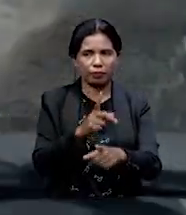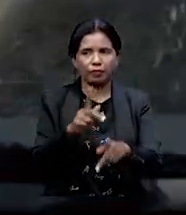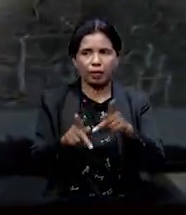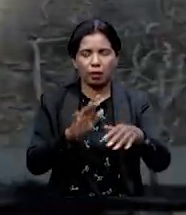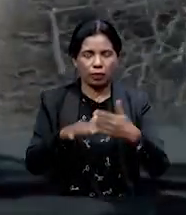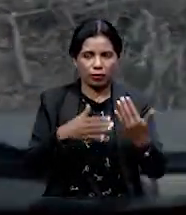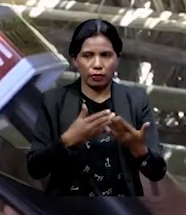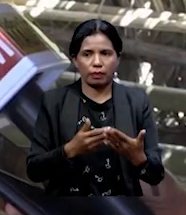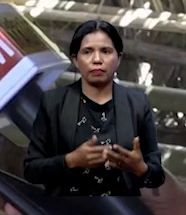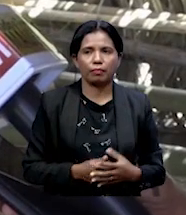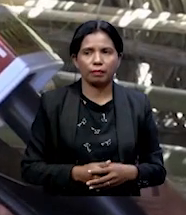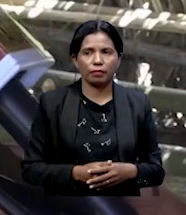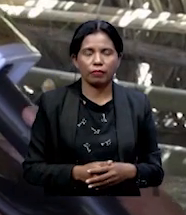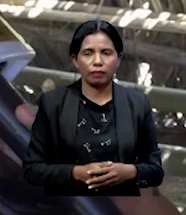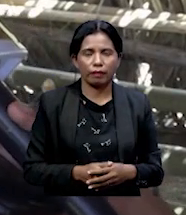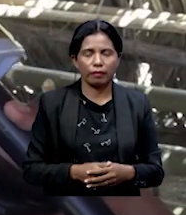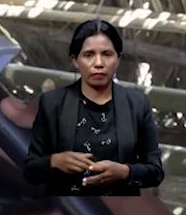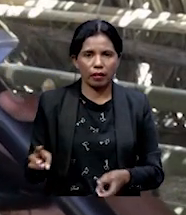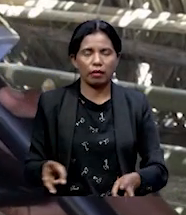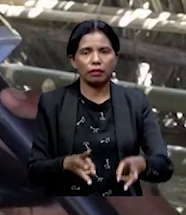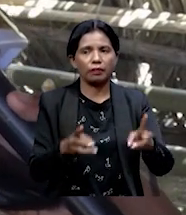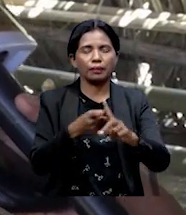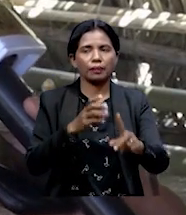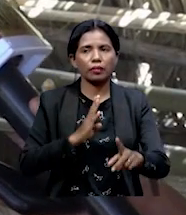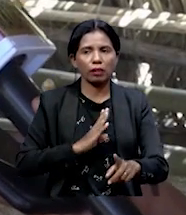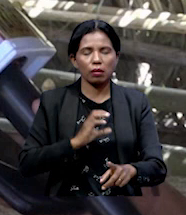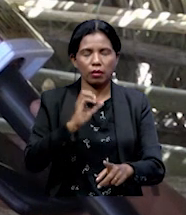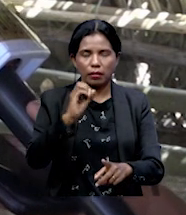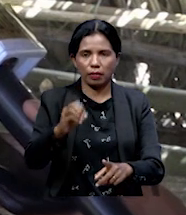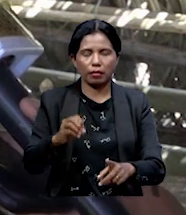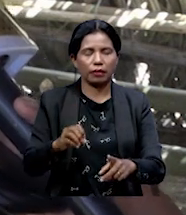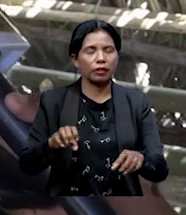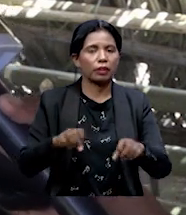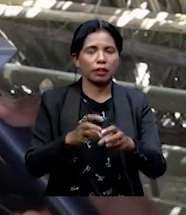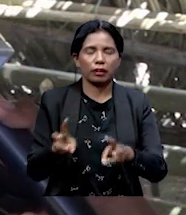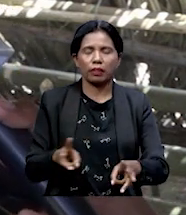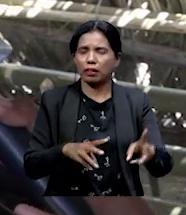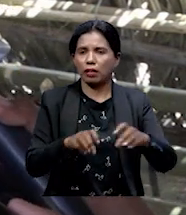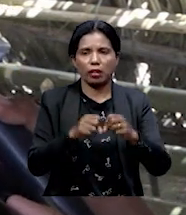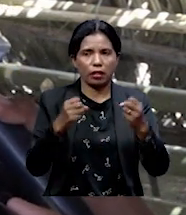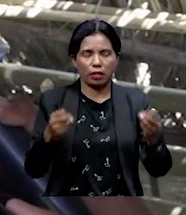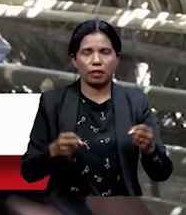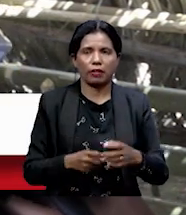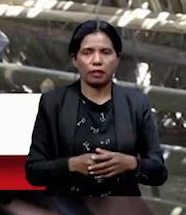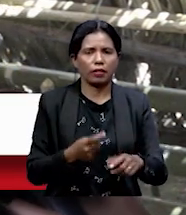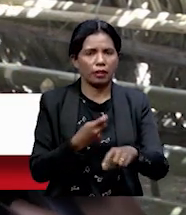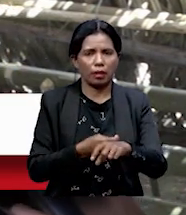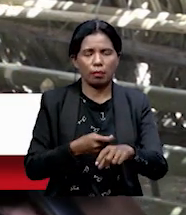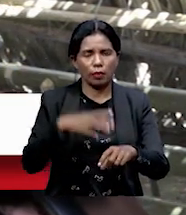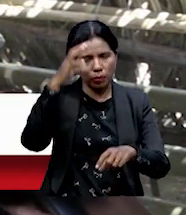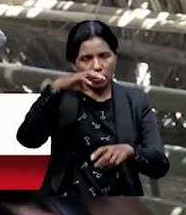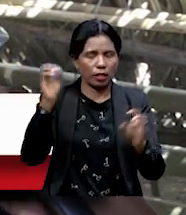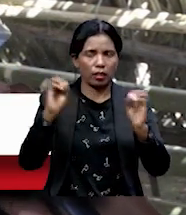comunidade nian. Estrada, hoje, bom, não é muito bom, condição na estrada, né? Pior, quando vai loro, né? Tem a comunidade